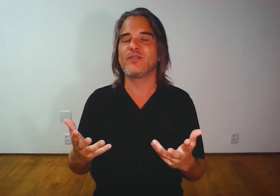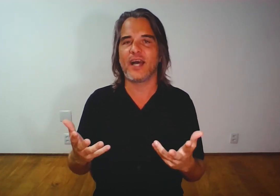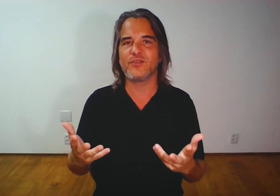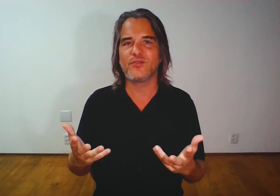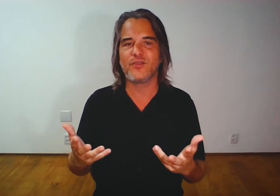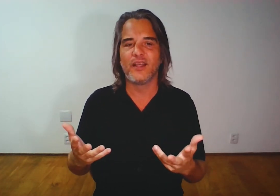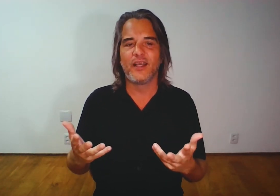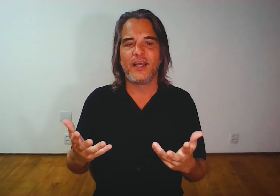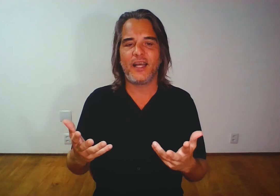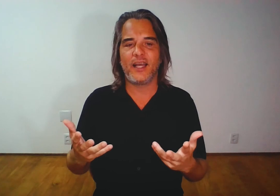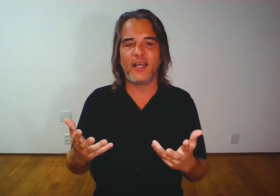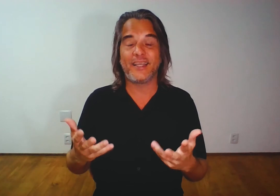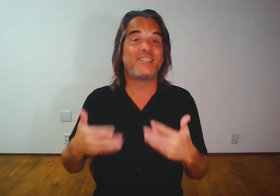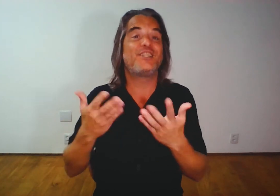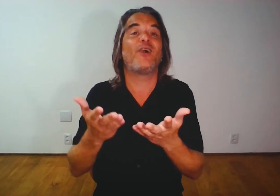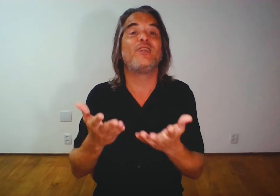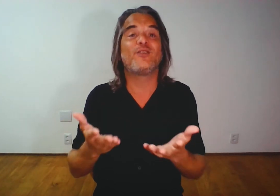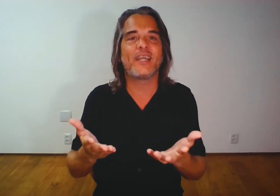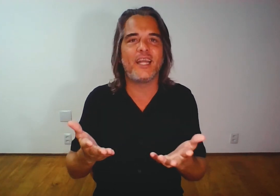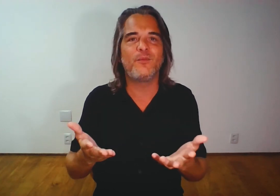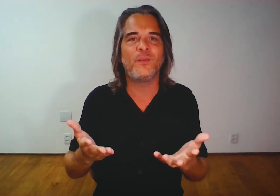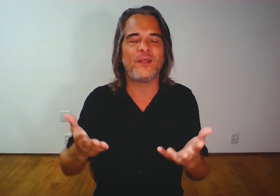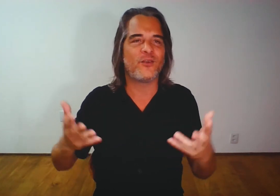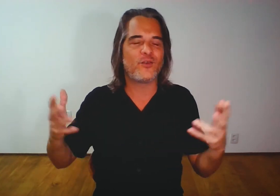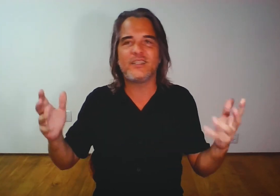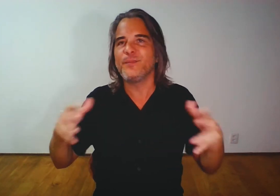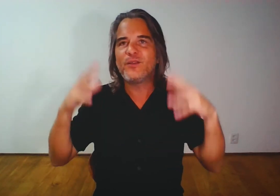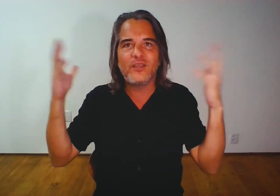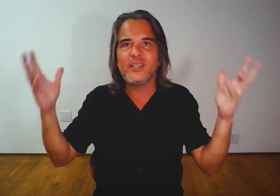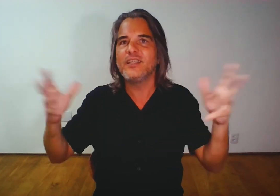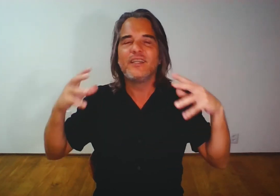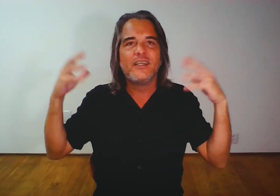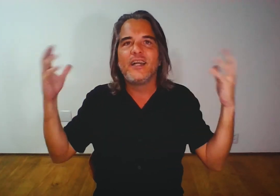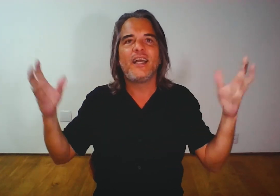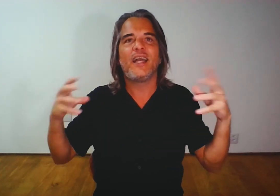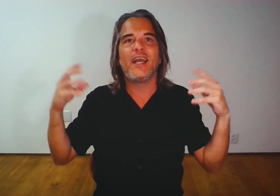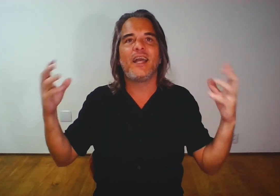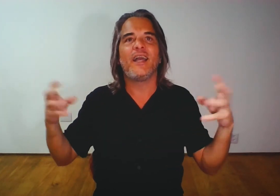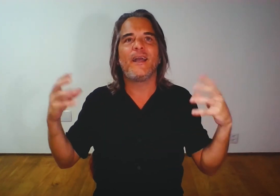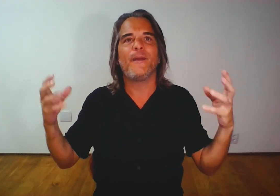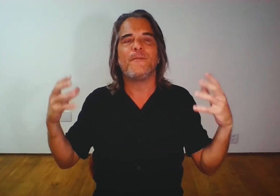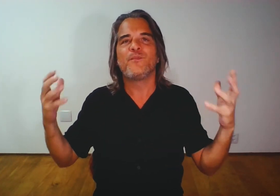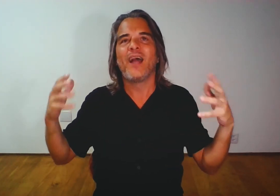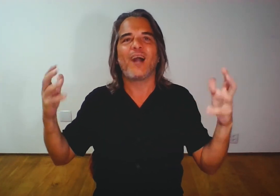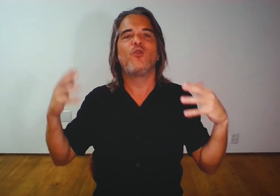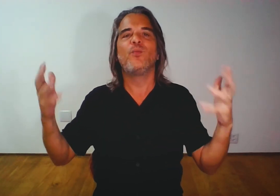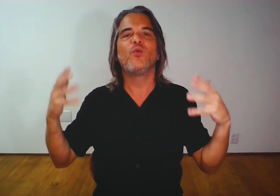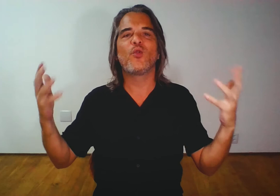para além dos dados que a gente está olhando naquele momento. É um conhecimento que